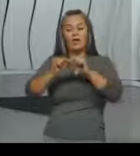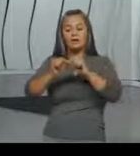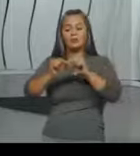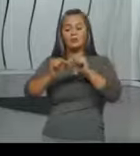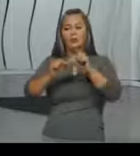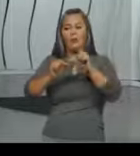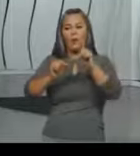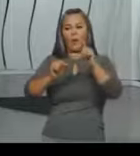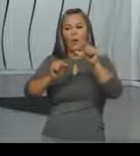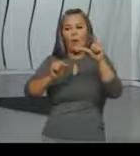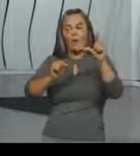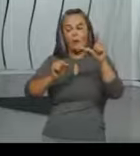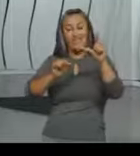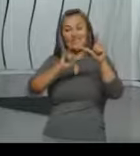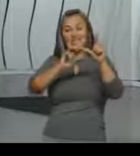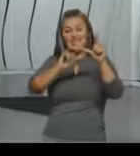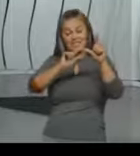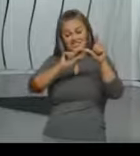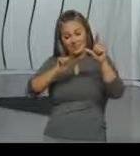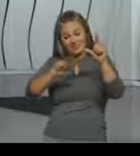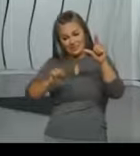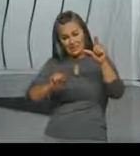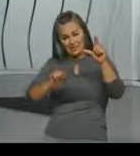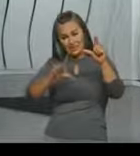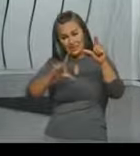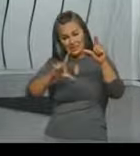e decresce no sentido